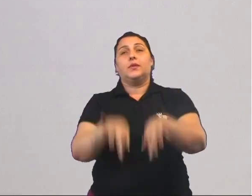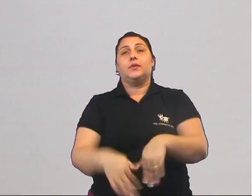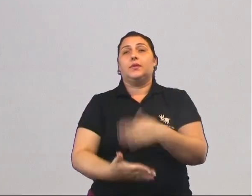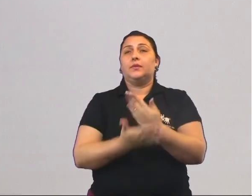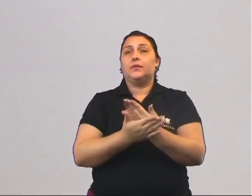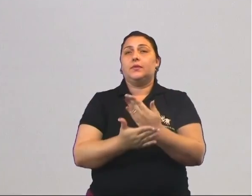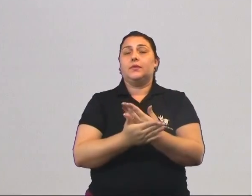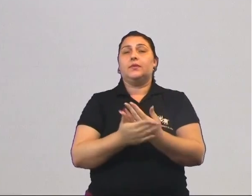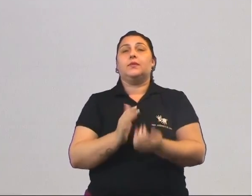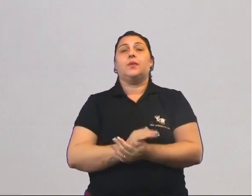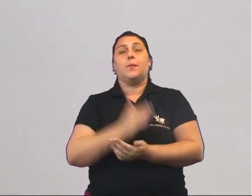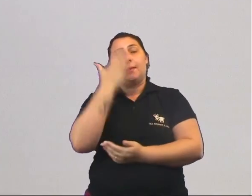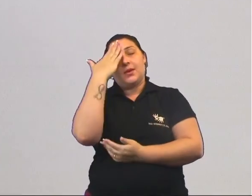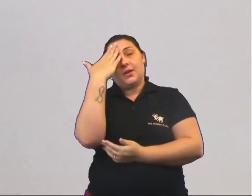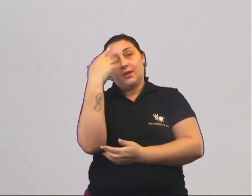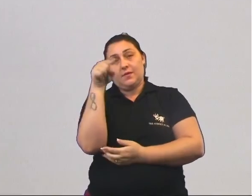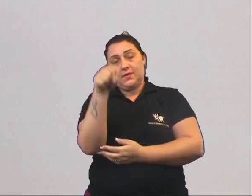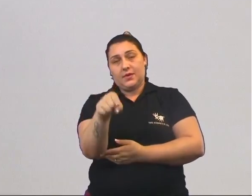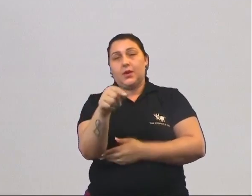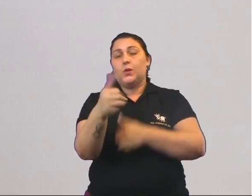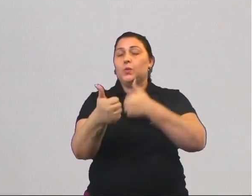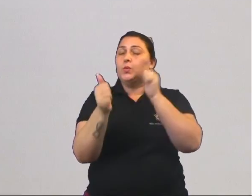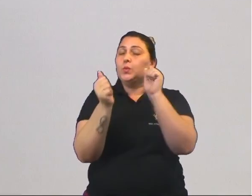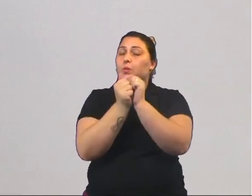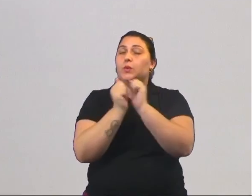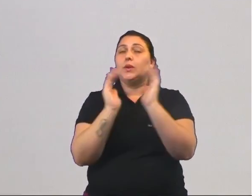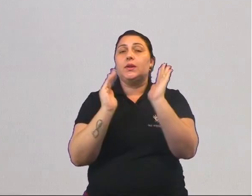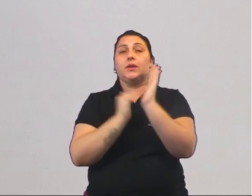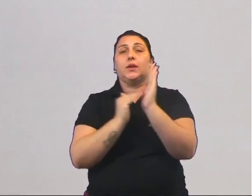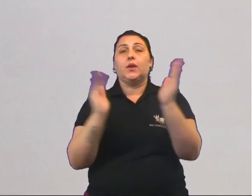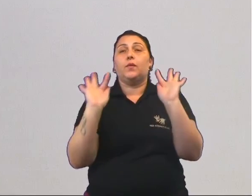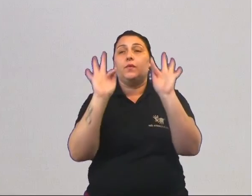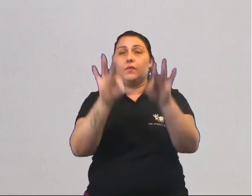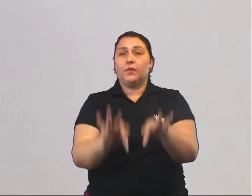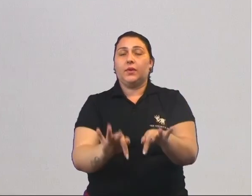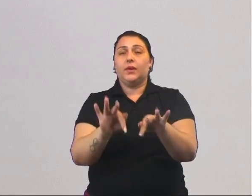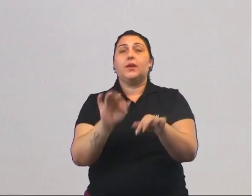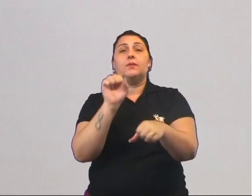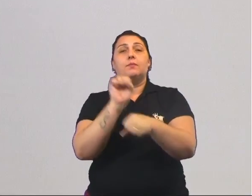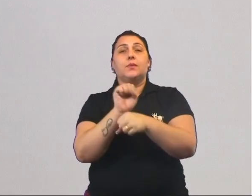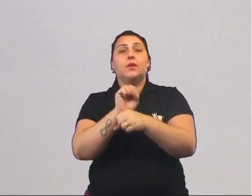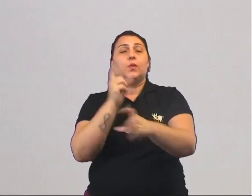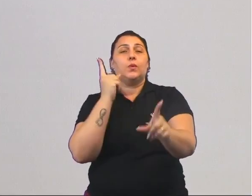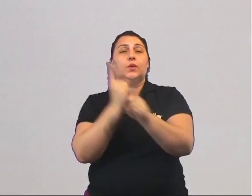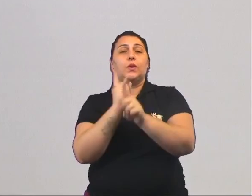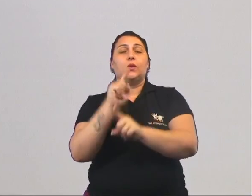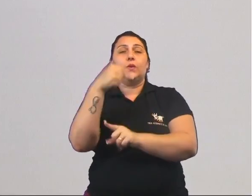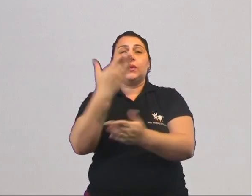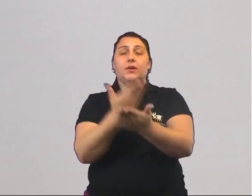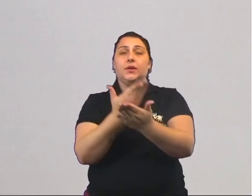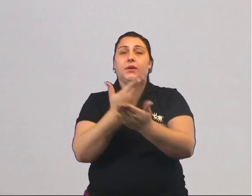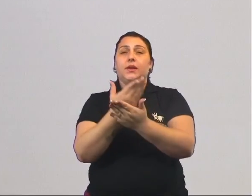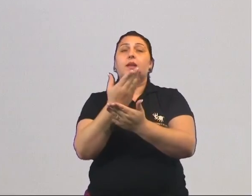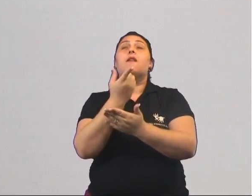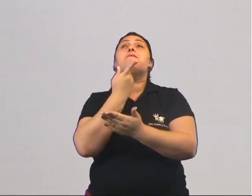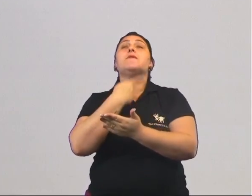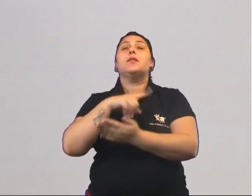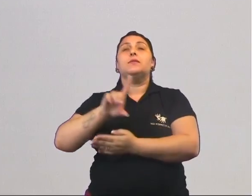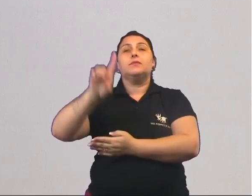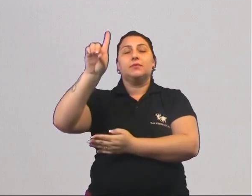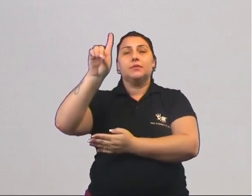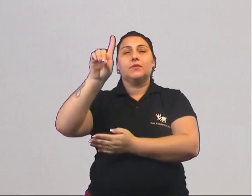ao final de mais uma aula. Obrigada a você que ficou conosco até o final. Espero encontrá-los em outras aulas, se Deus assim